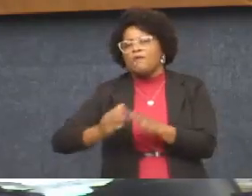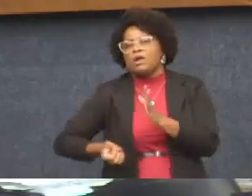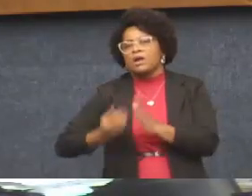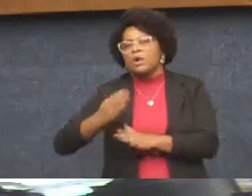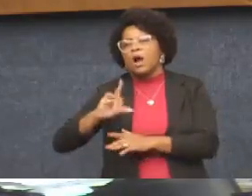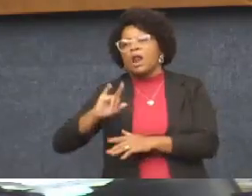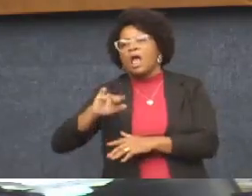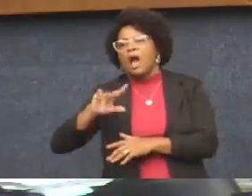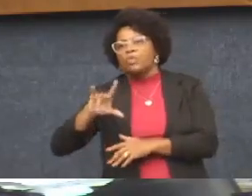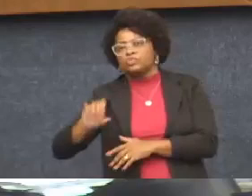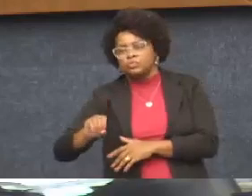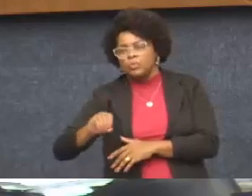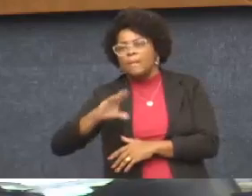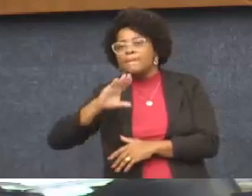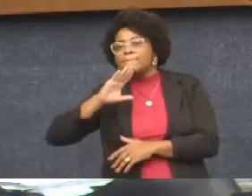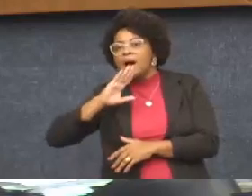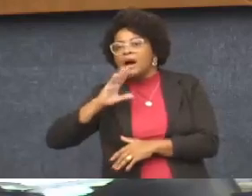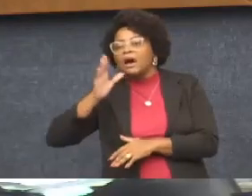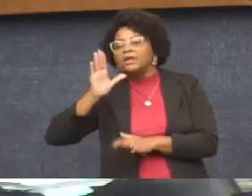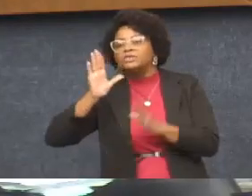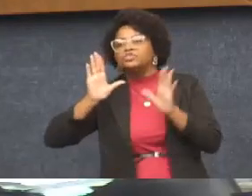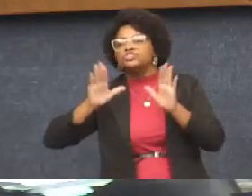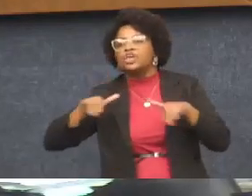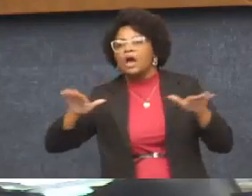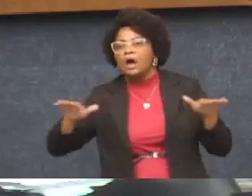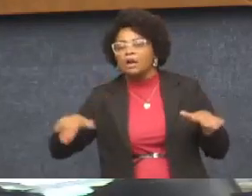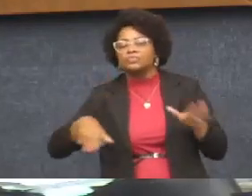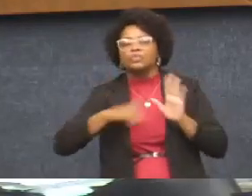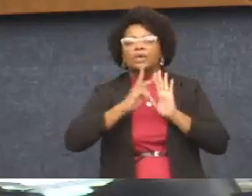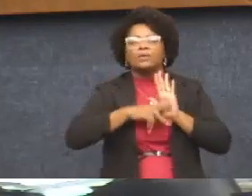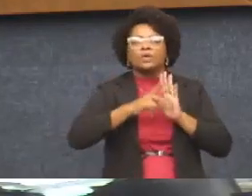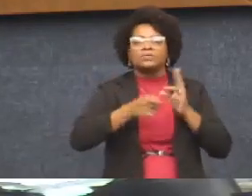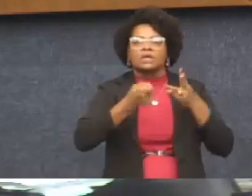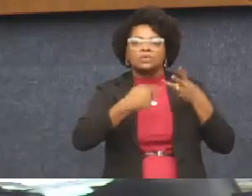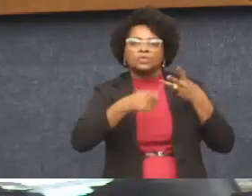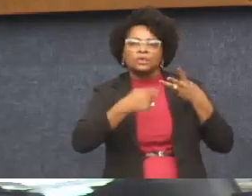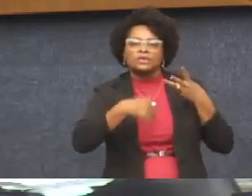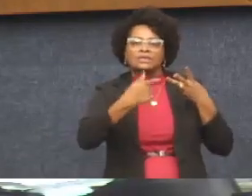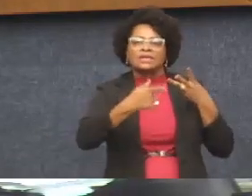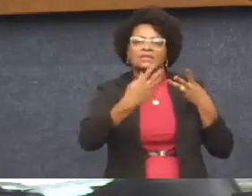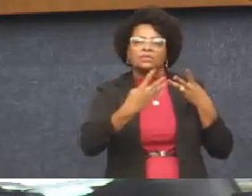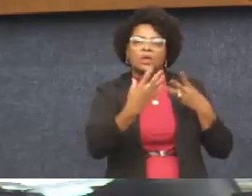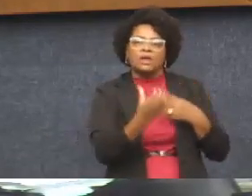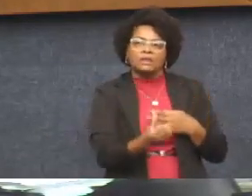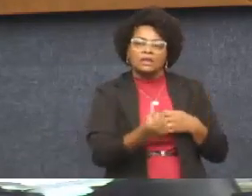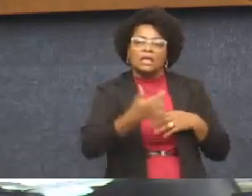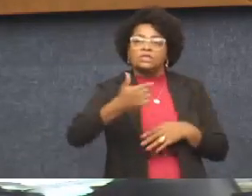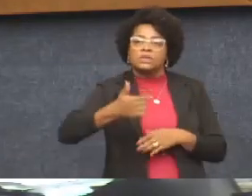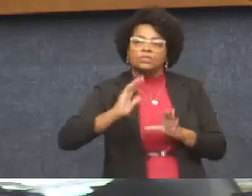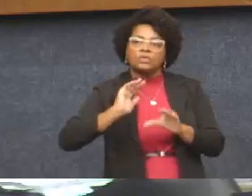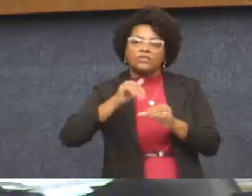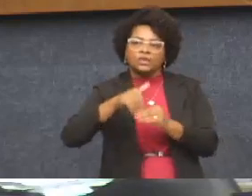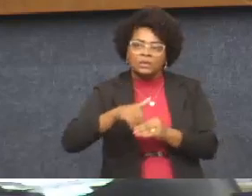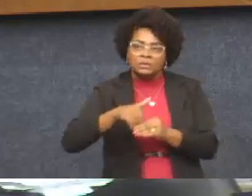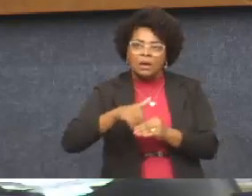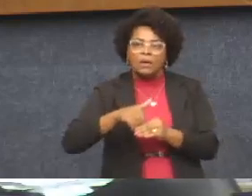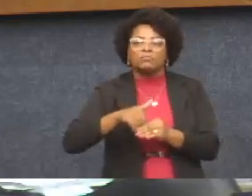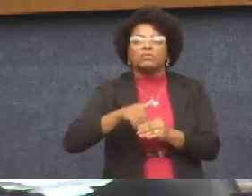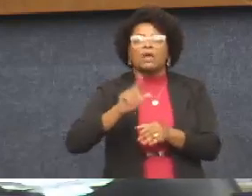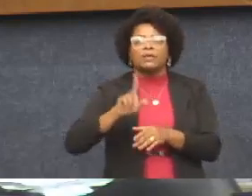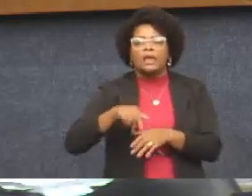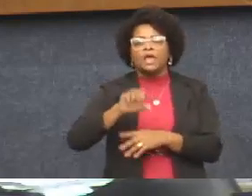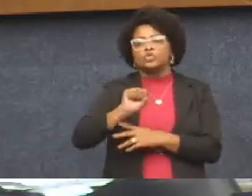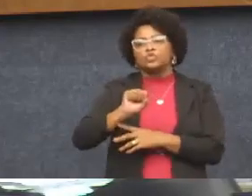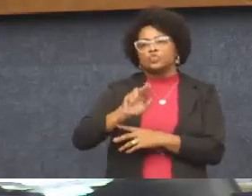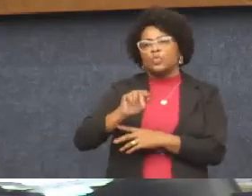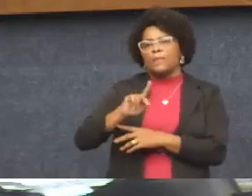de Anjo, e do projeto do Executivo, 746 em segundo turno, da outorga dos suplementares, viu, Irlan? Sem emenda,